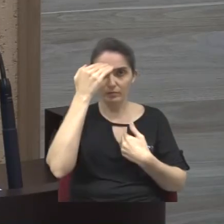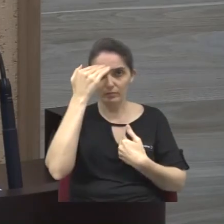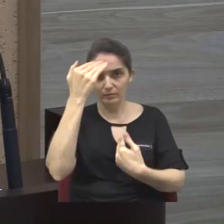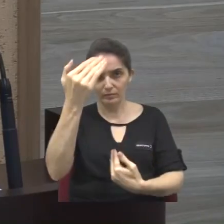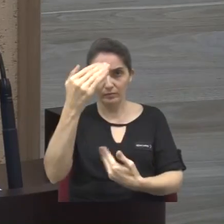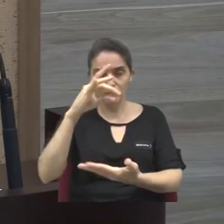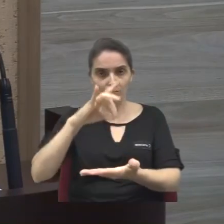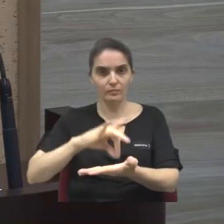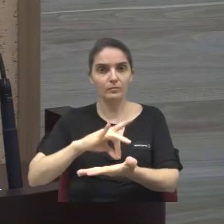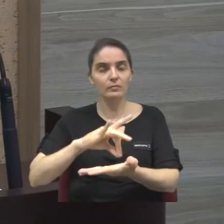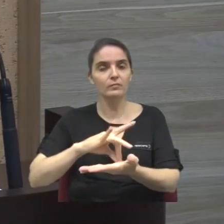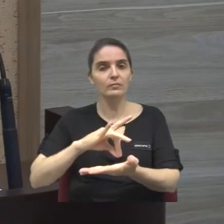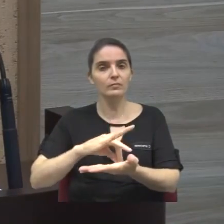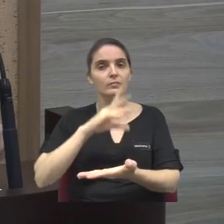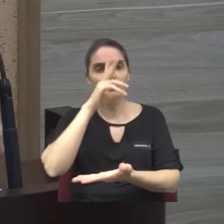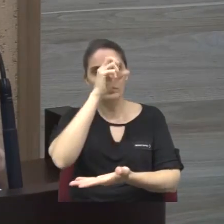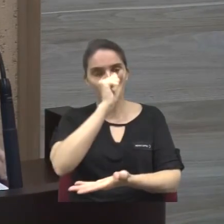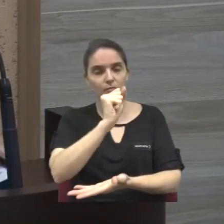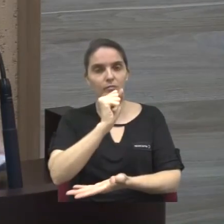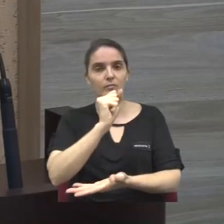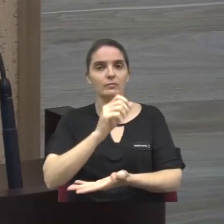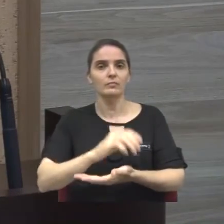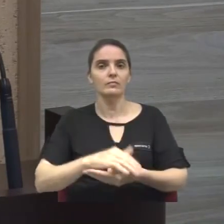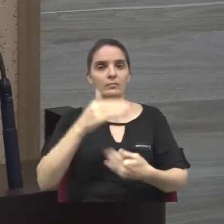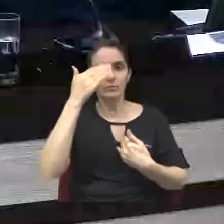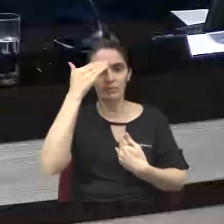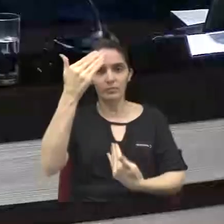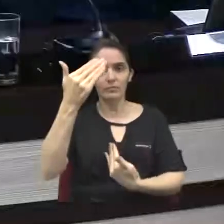que tenho recebido. Obrigada.